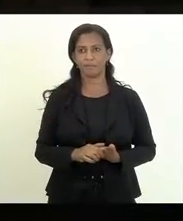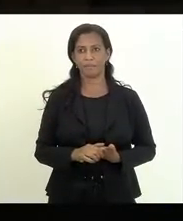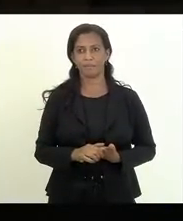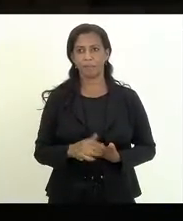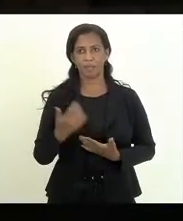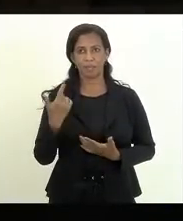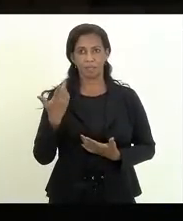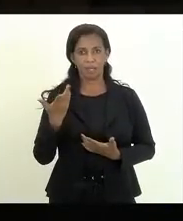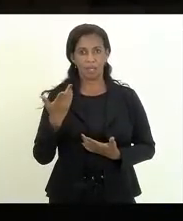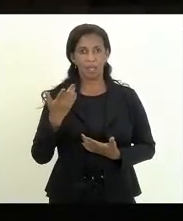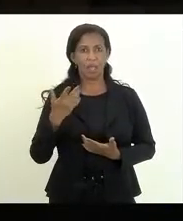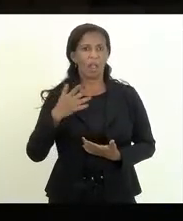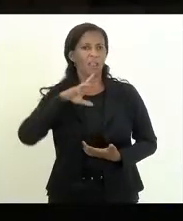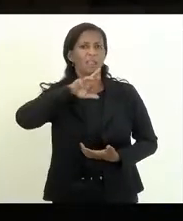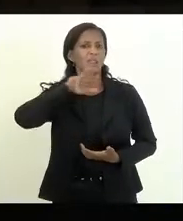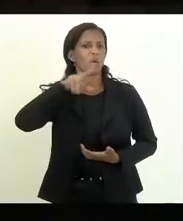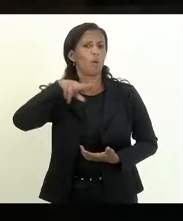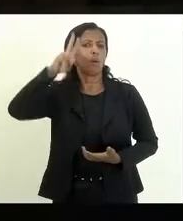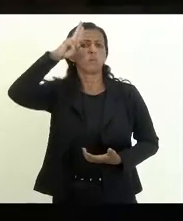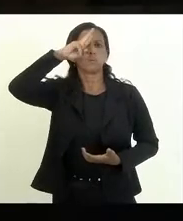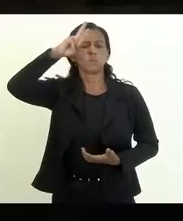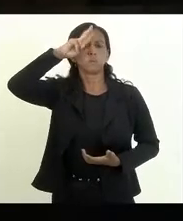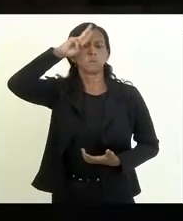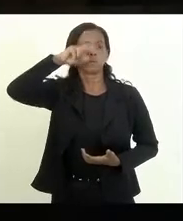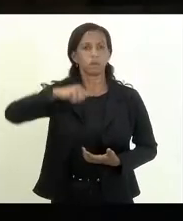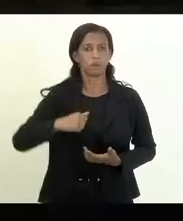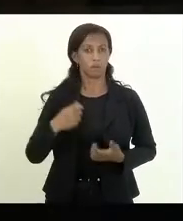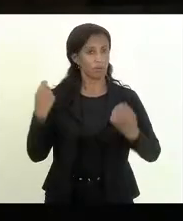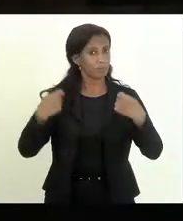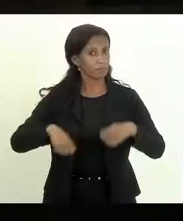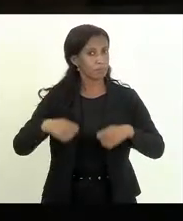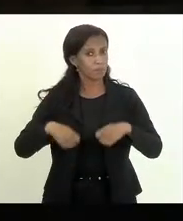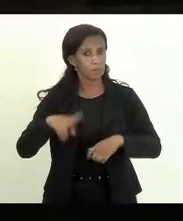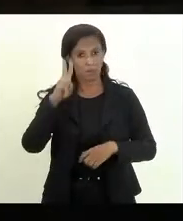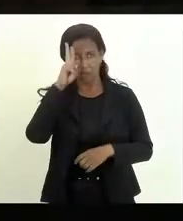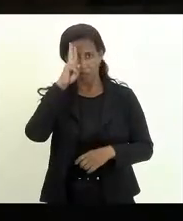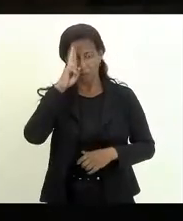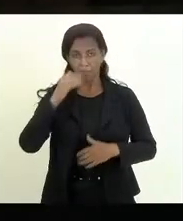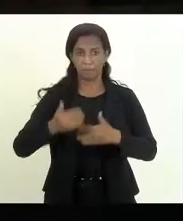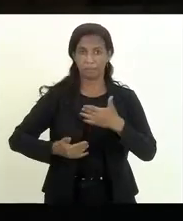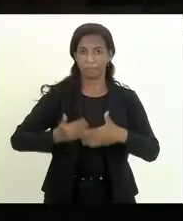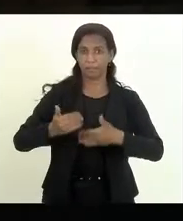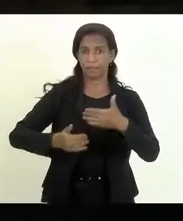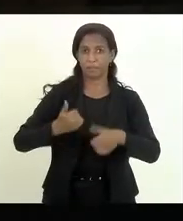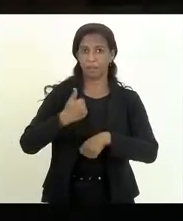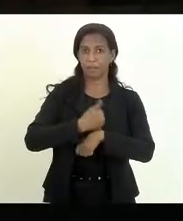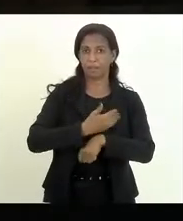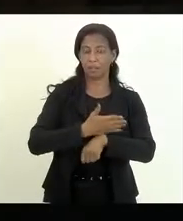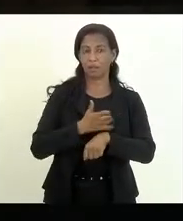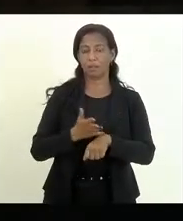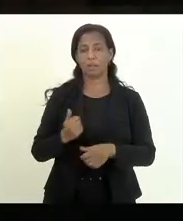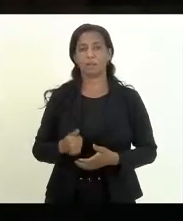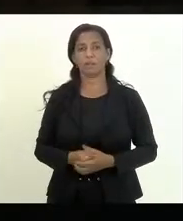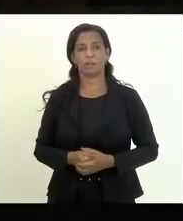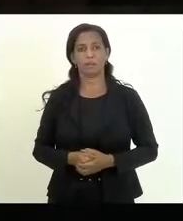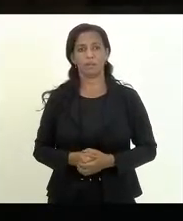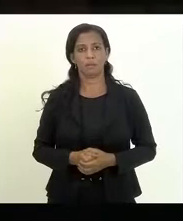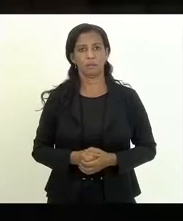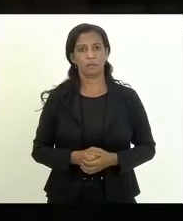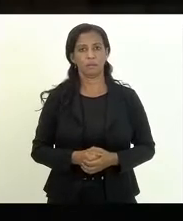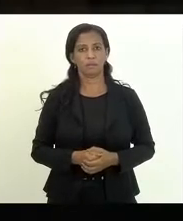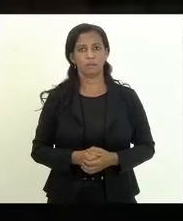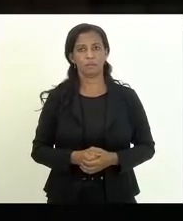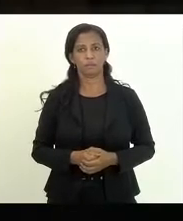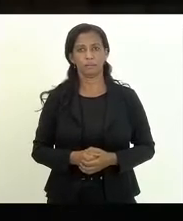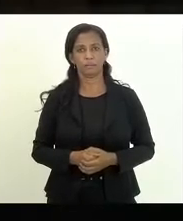não é um conto de fadas. A gente precisa lembrar desse processo o tempo inteiro.